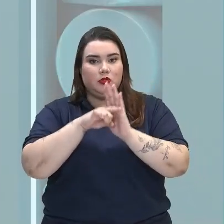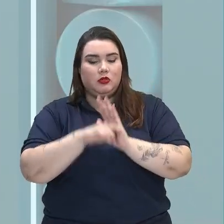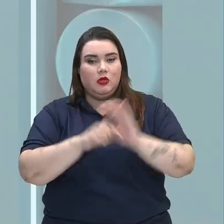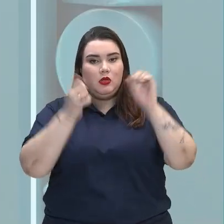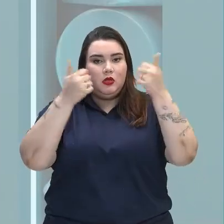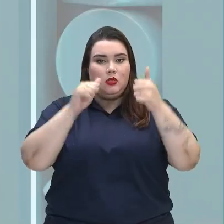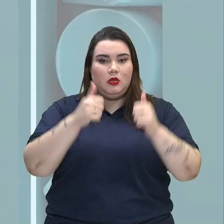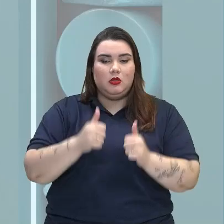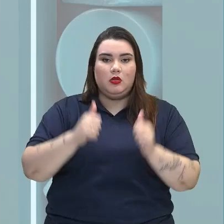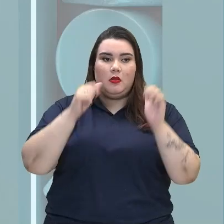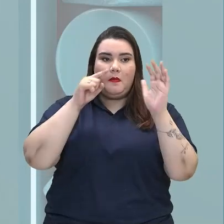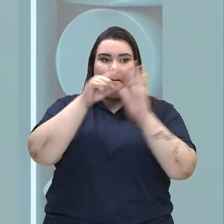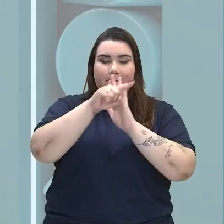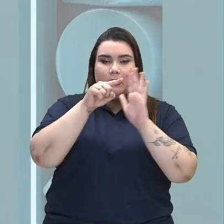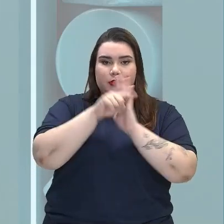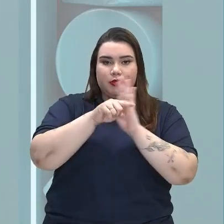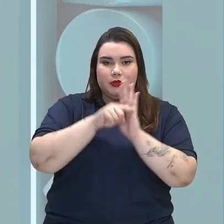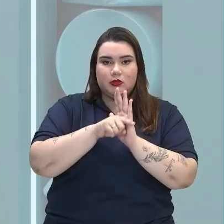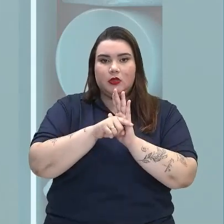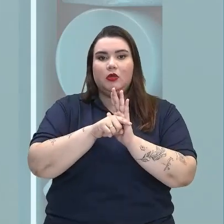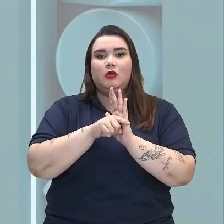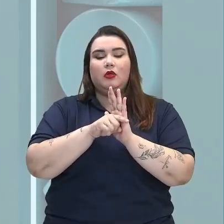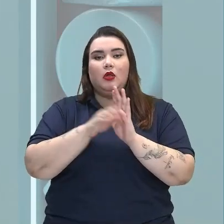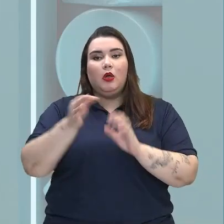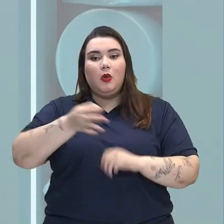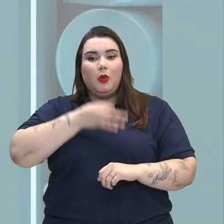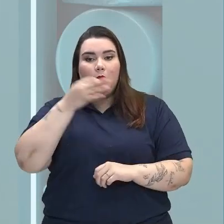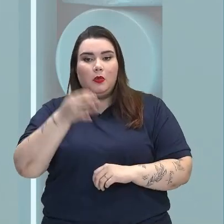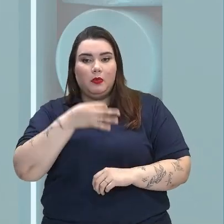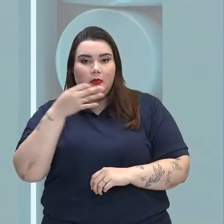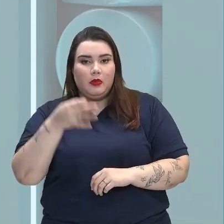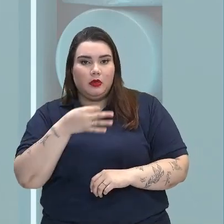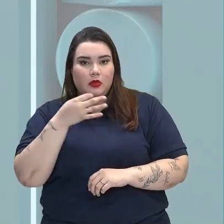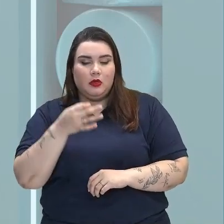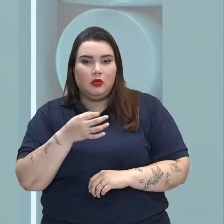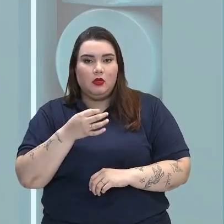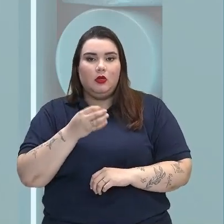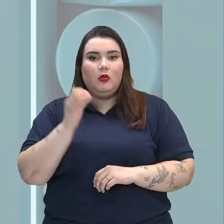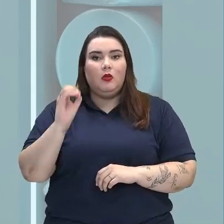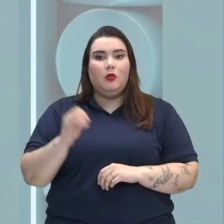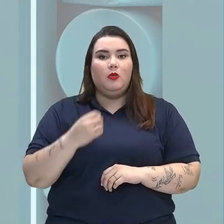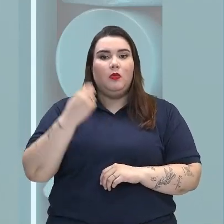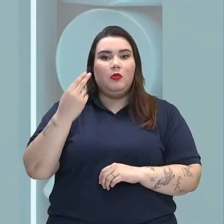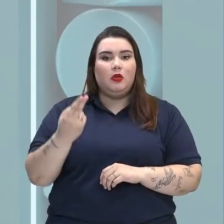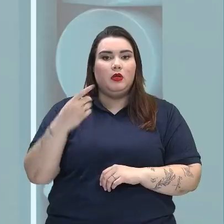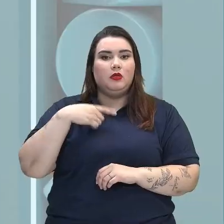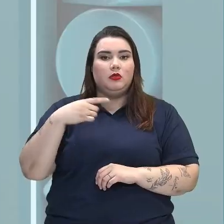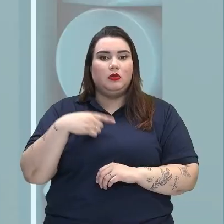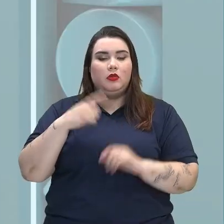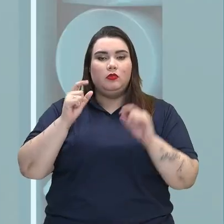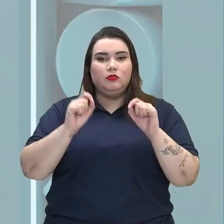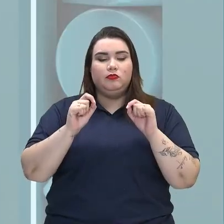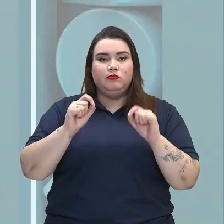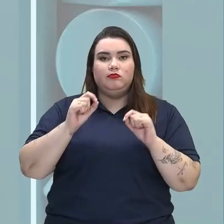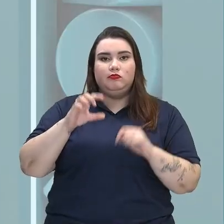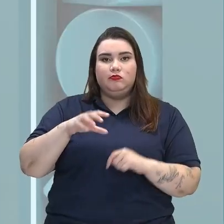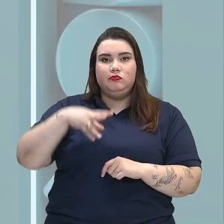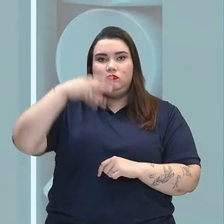analisar, pesquisar, investigar, argumentar, ou mesmo registrar as